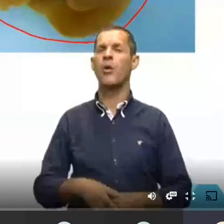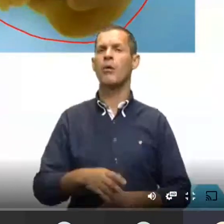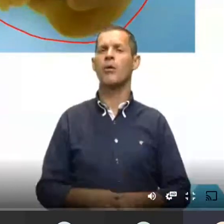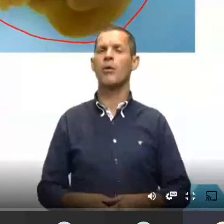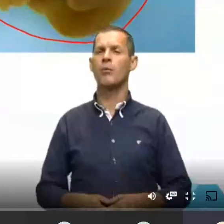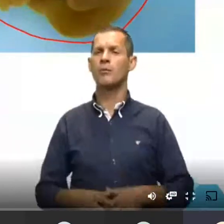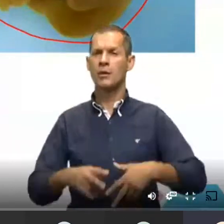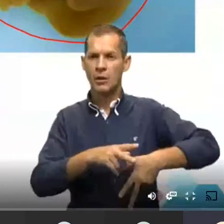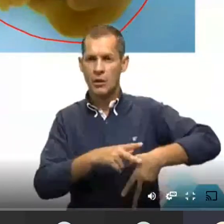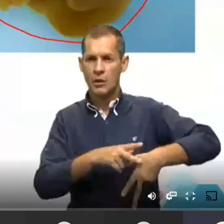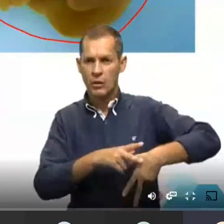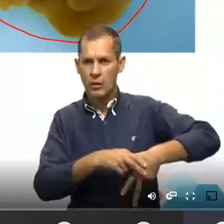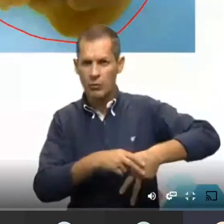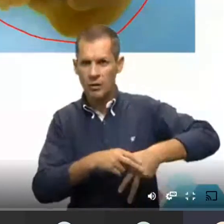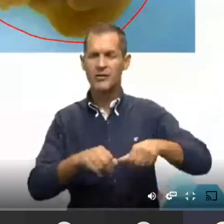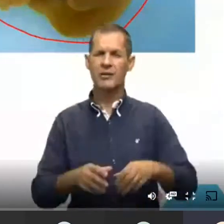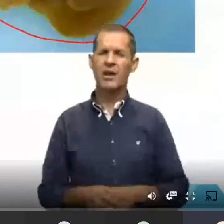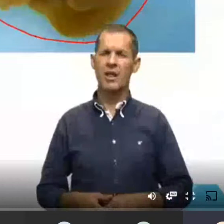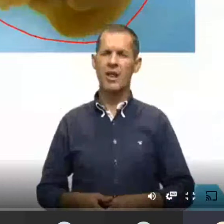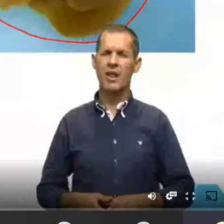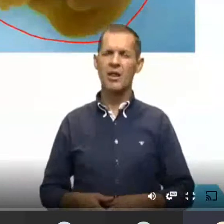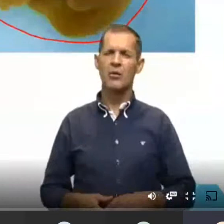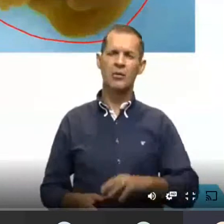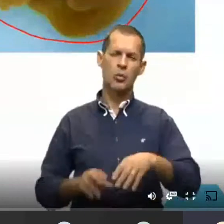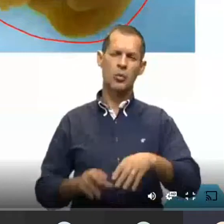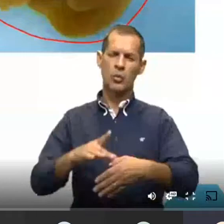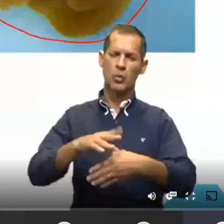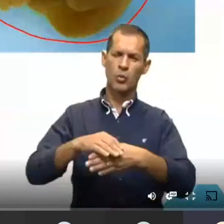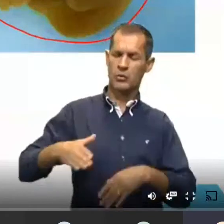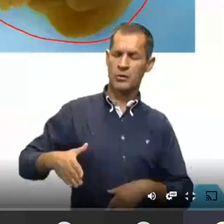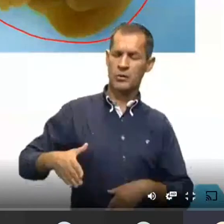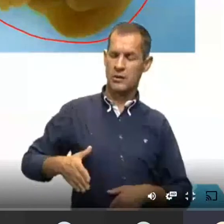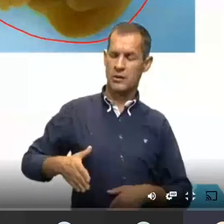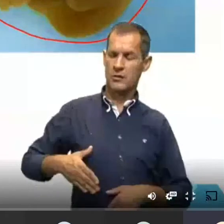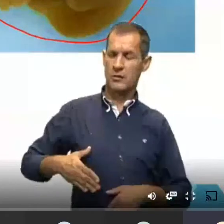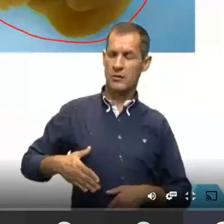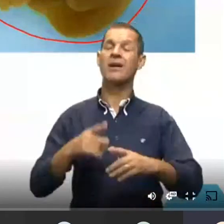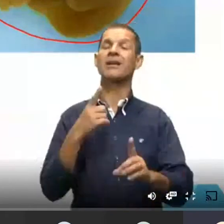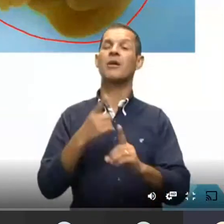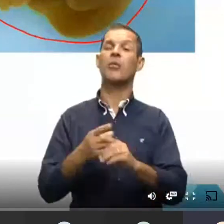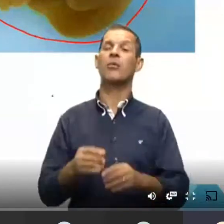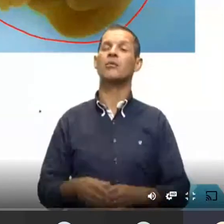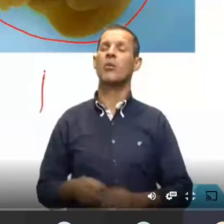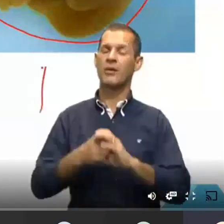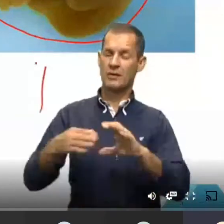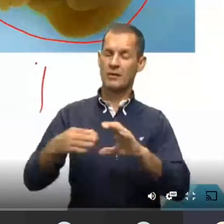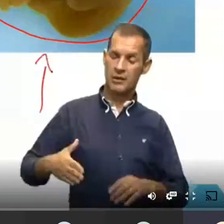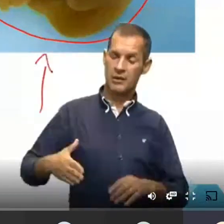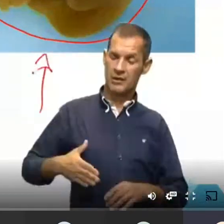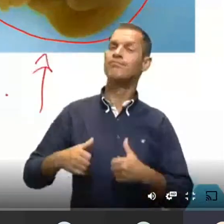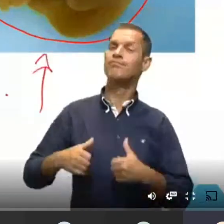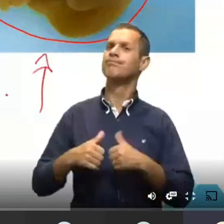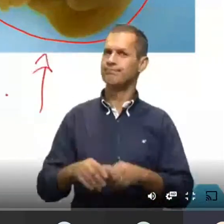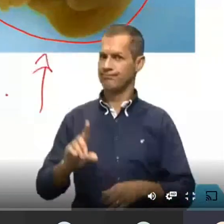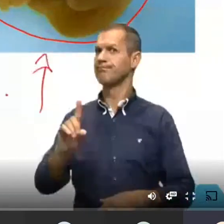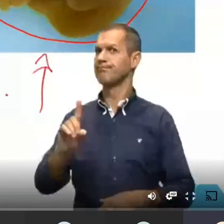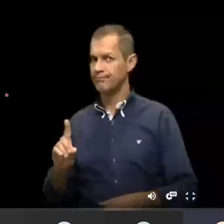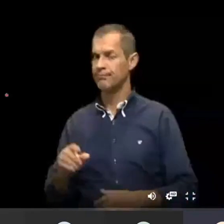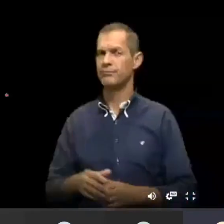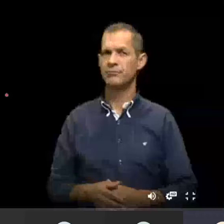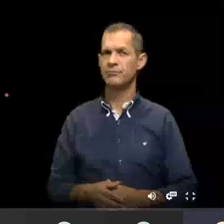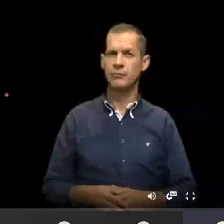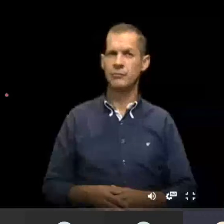o paciente está com esteatose hepática, é esse estado que se encontra o fígado, certo? Esse estado à